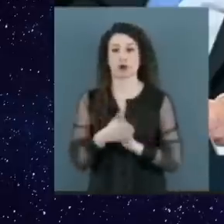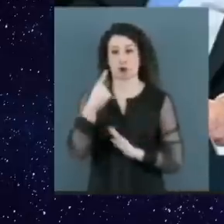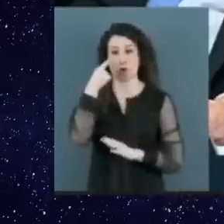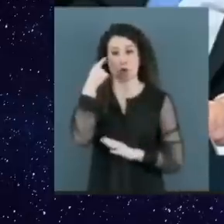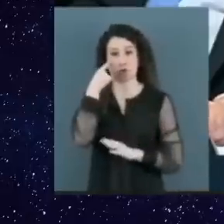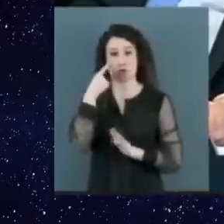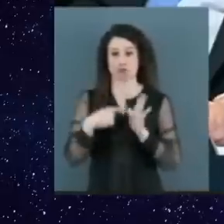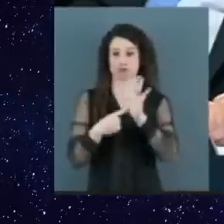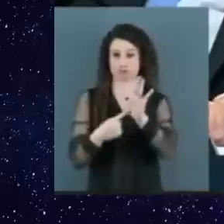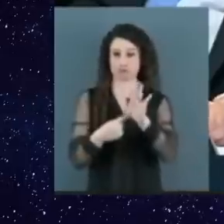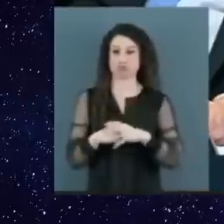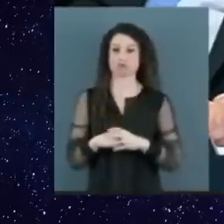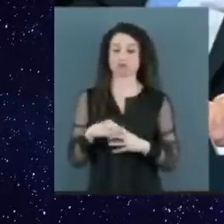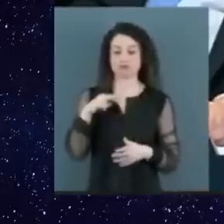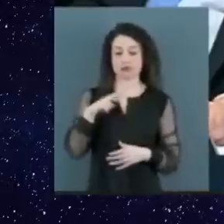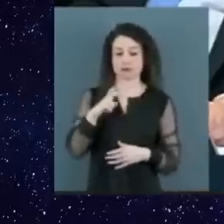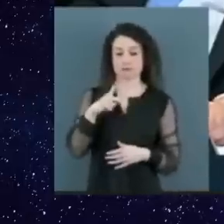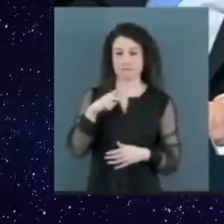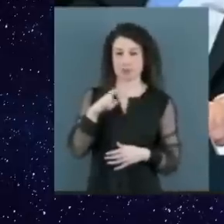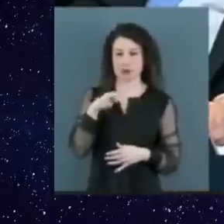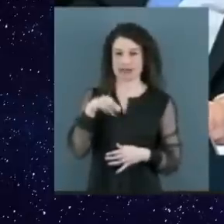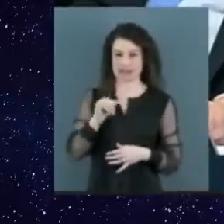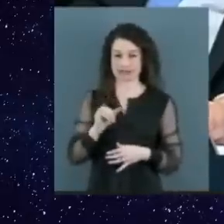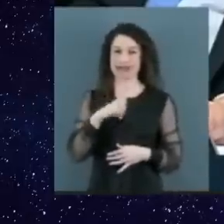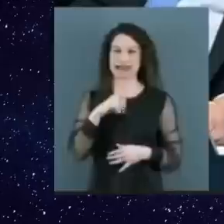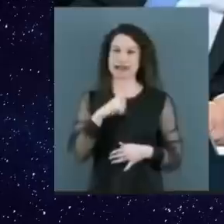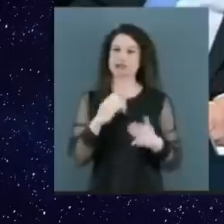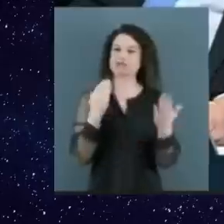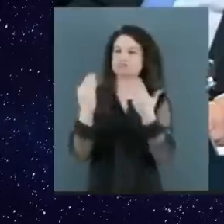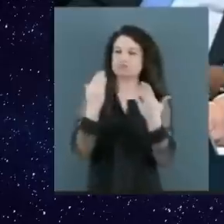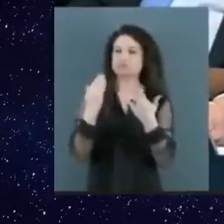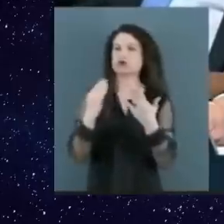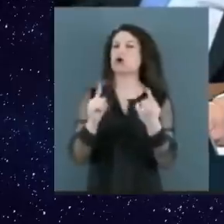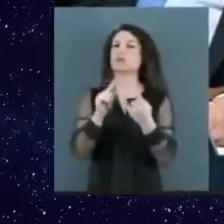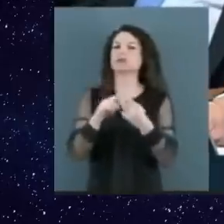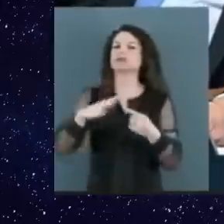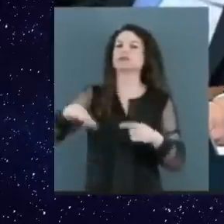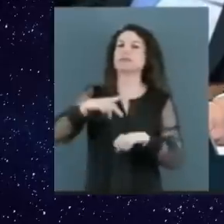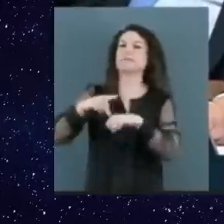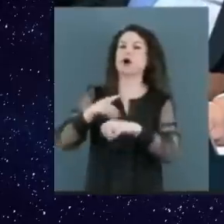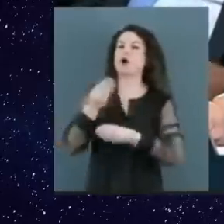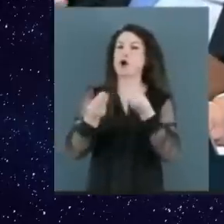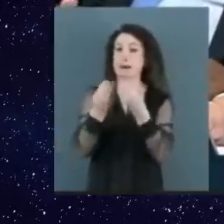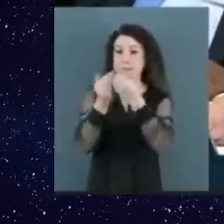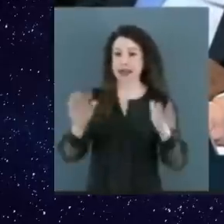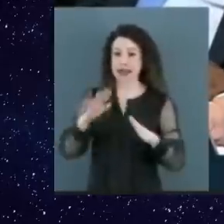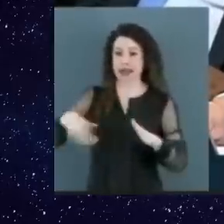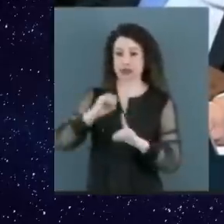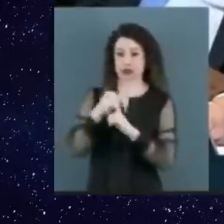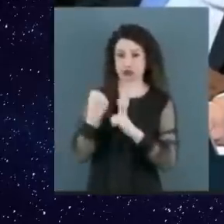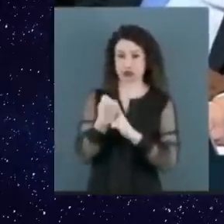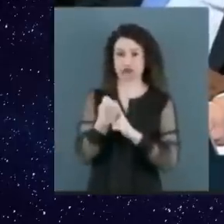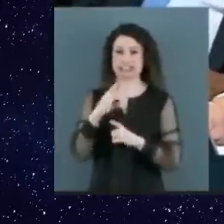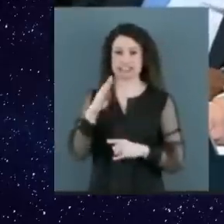segurança. Pronace representou uma proposta distinta de segurança do país, abrindo espaço para a participação da sociedade civil para melhor